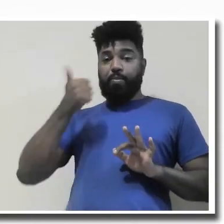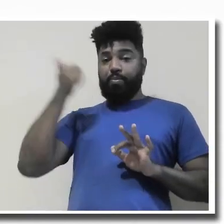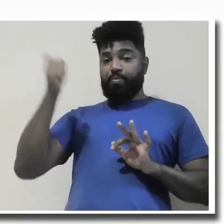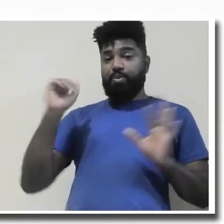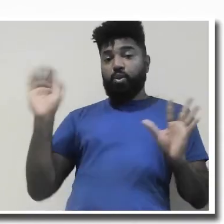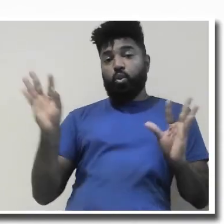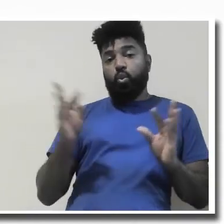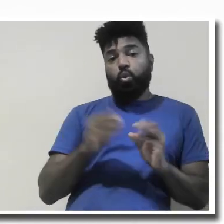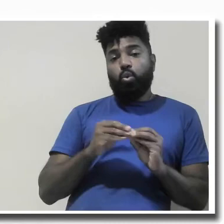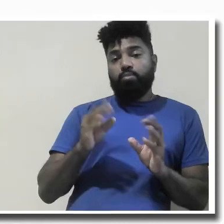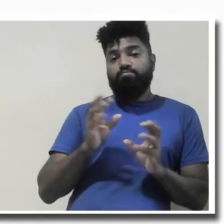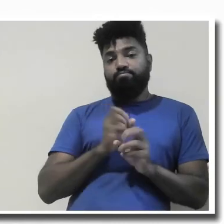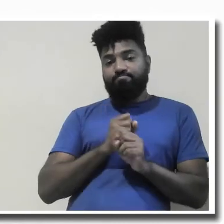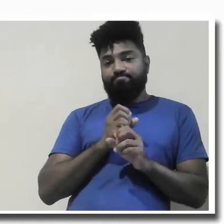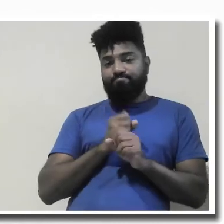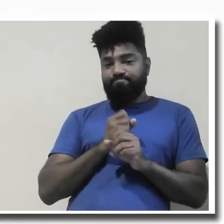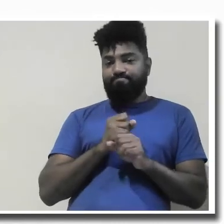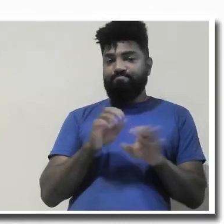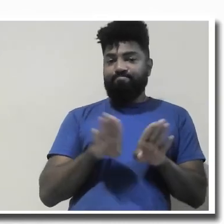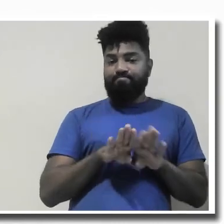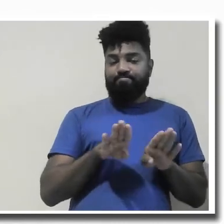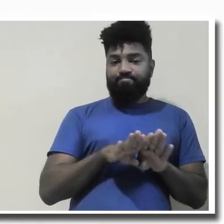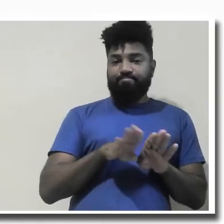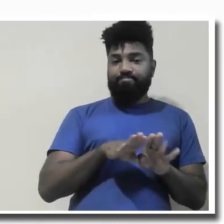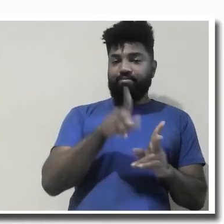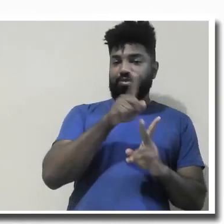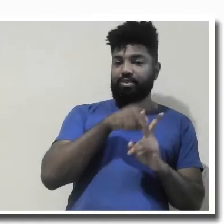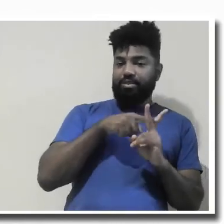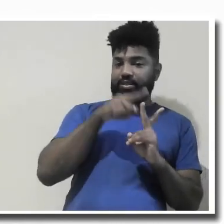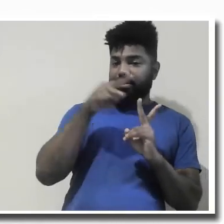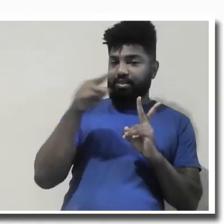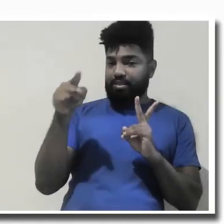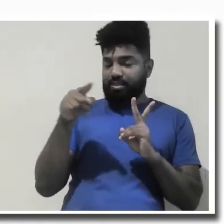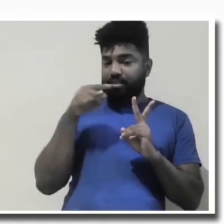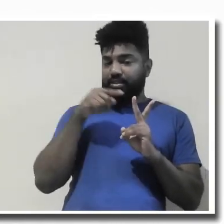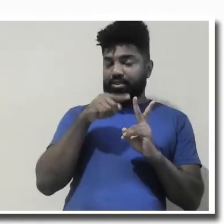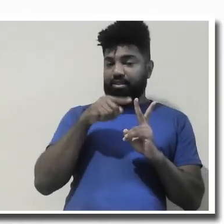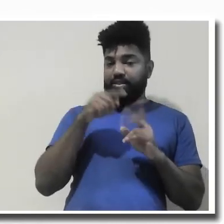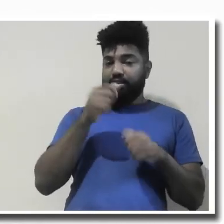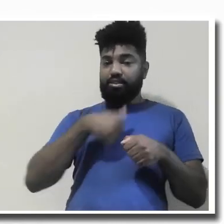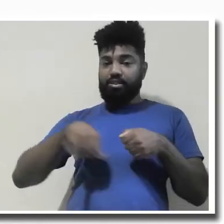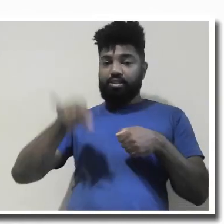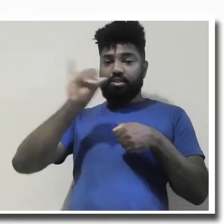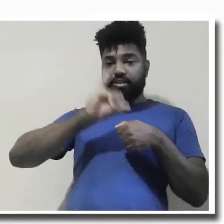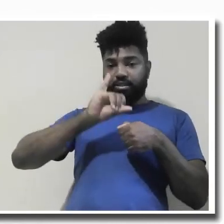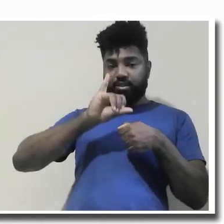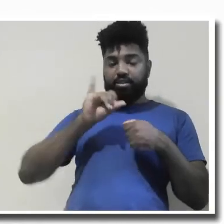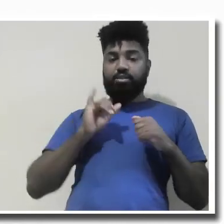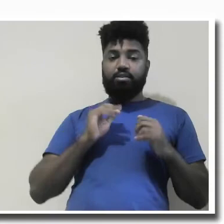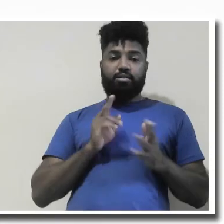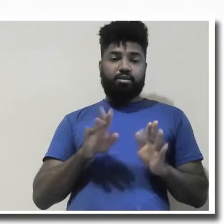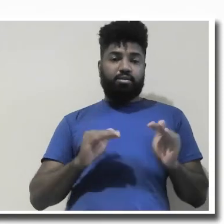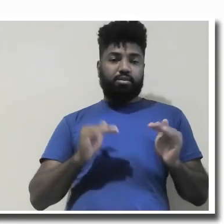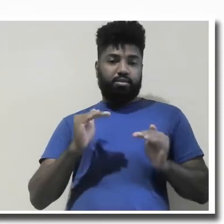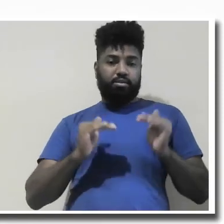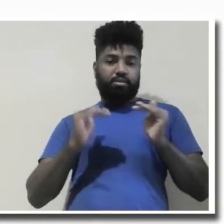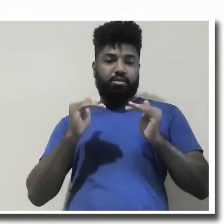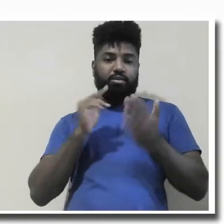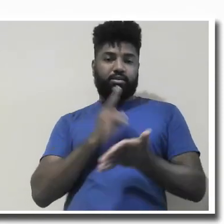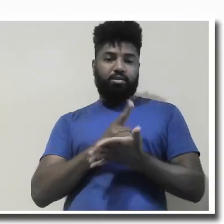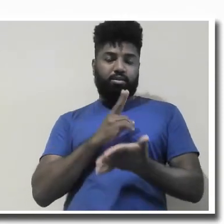cálculos de radiciação e exponenciação simultaneamente.